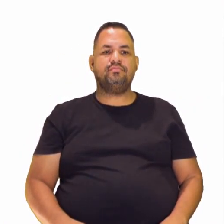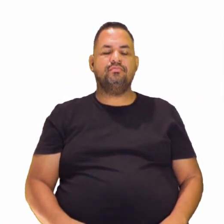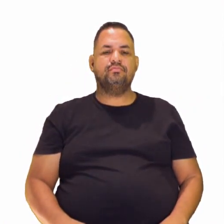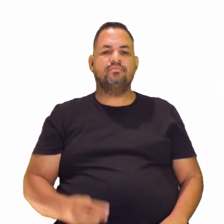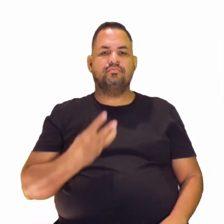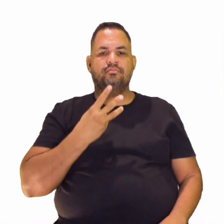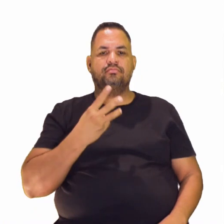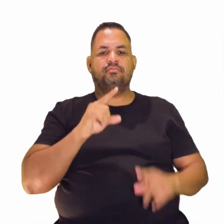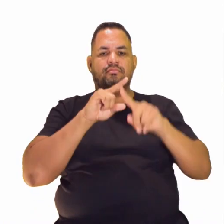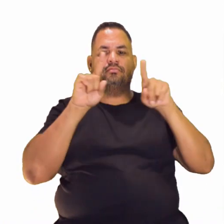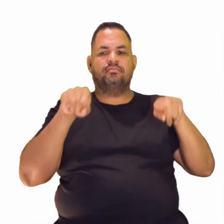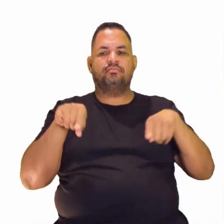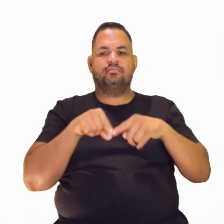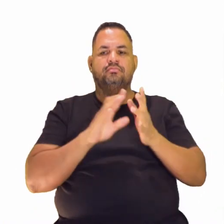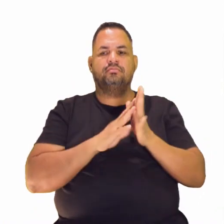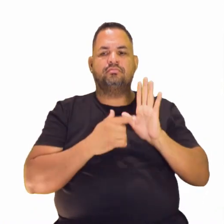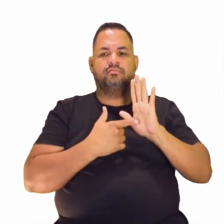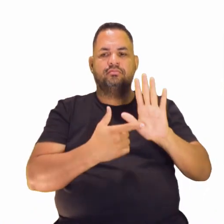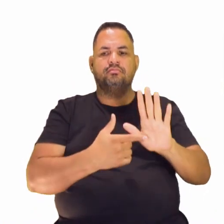quadros que nós mostramos.